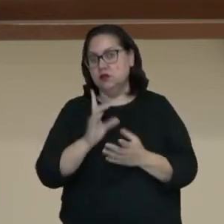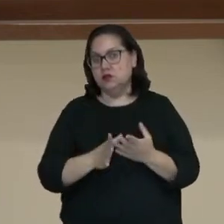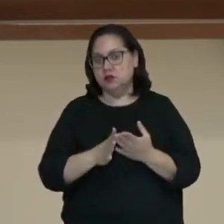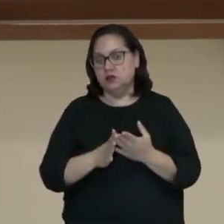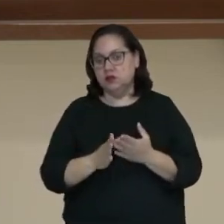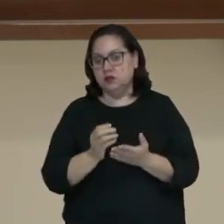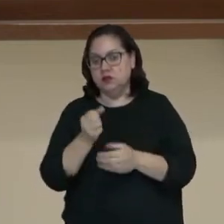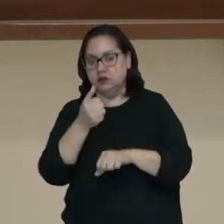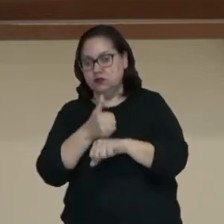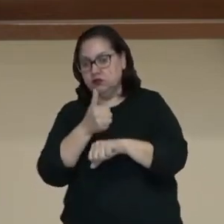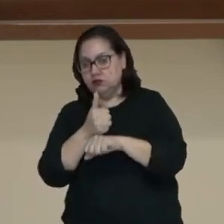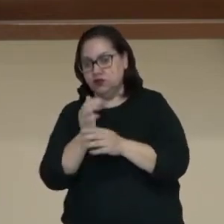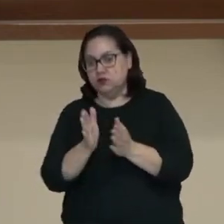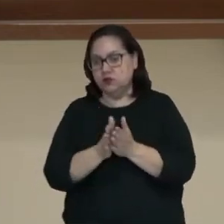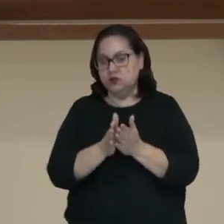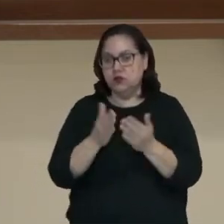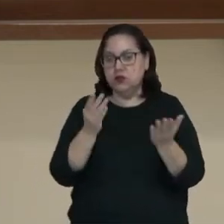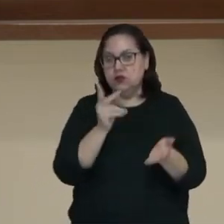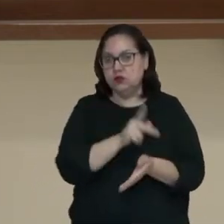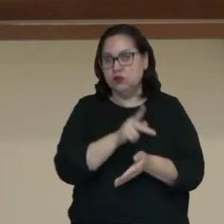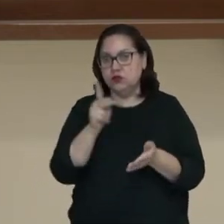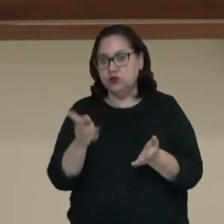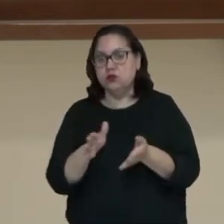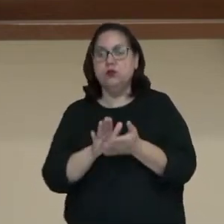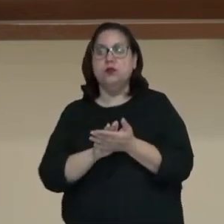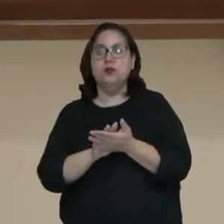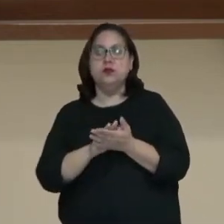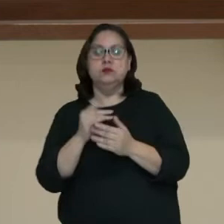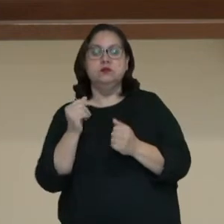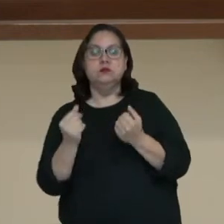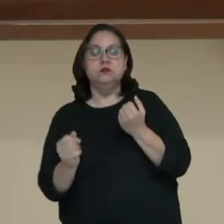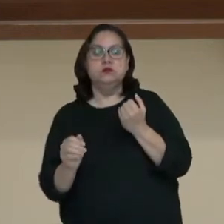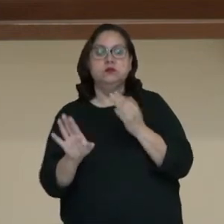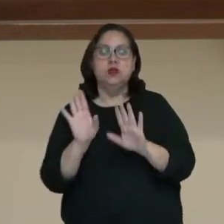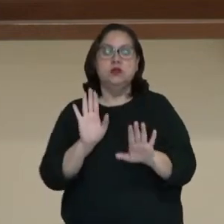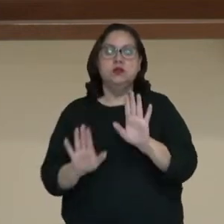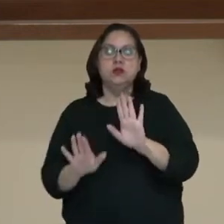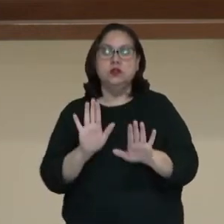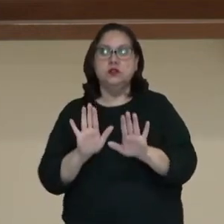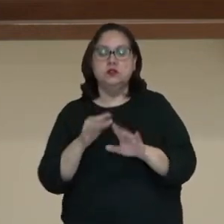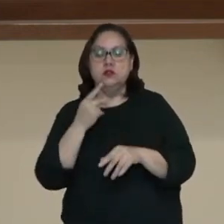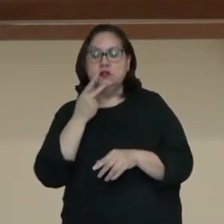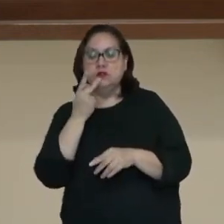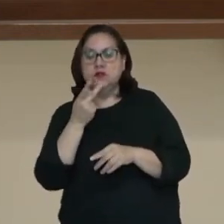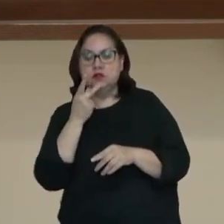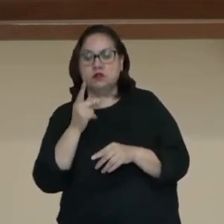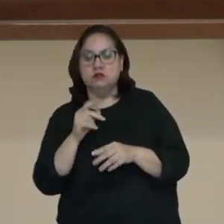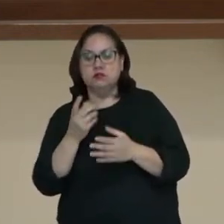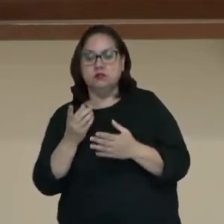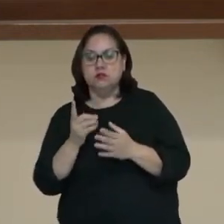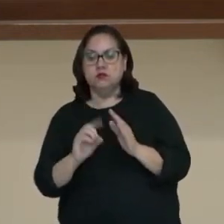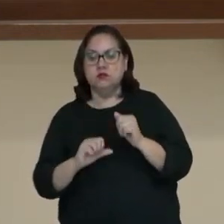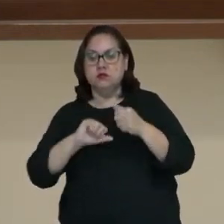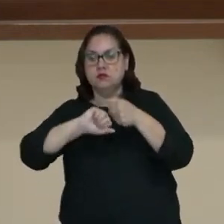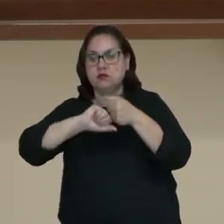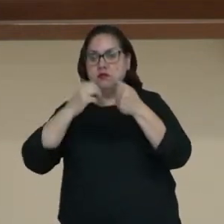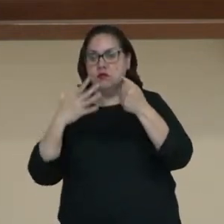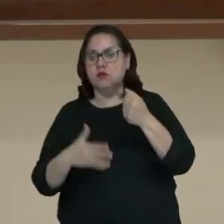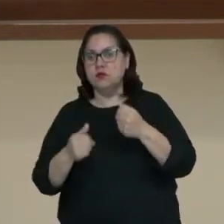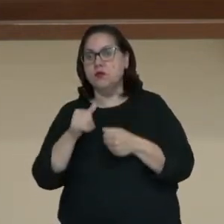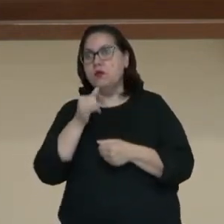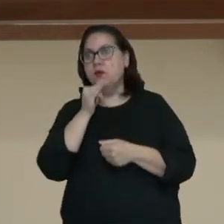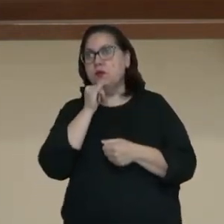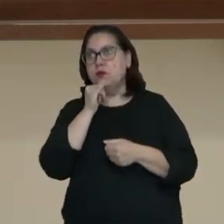a direção, entre os professores, né? Ou talvez a gente resolva coisas de maneira democrática quando, por